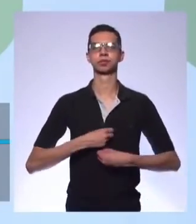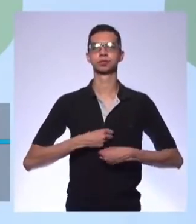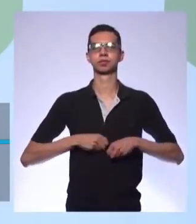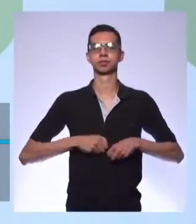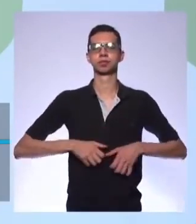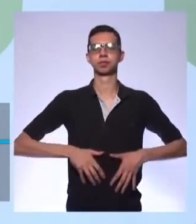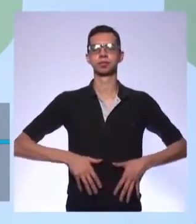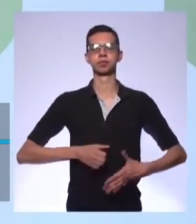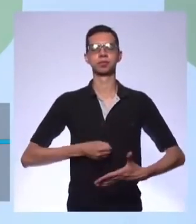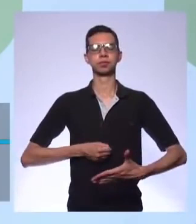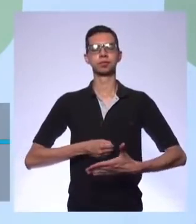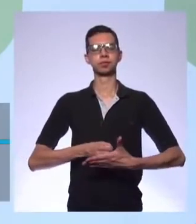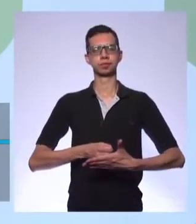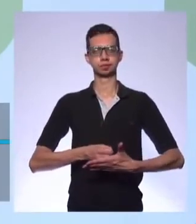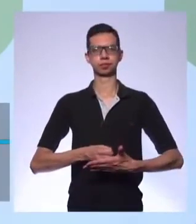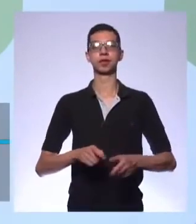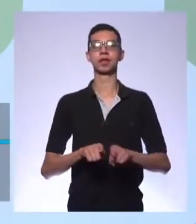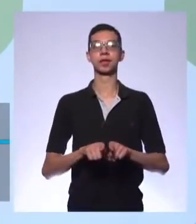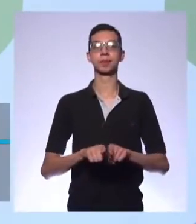são nutrientes